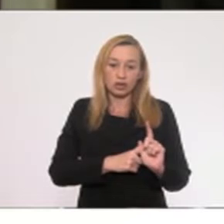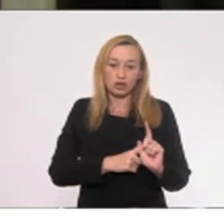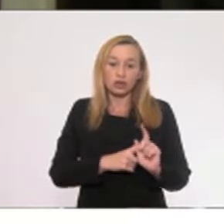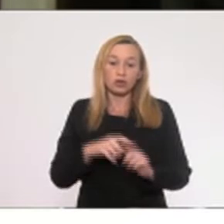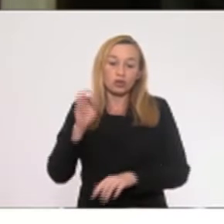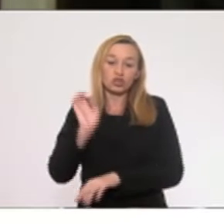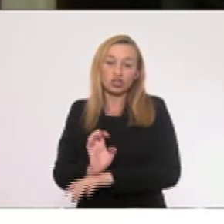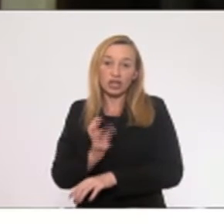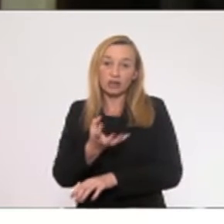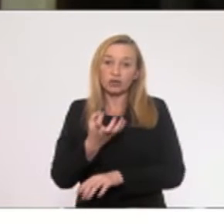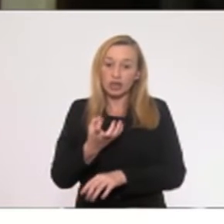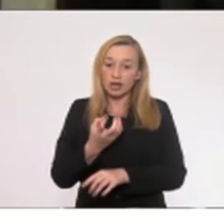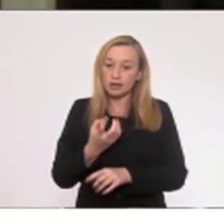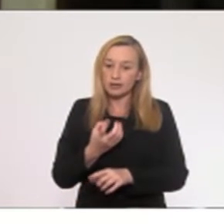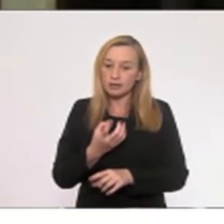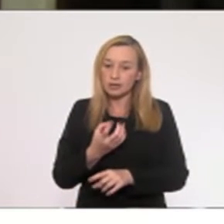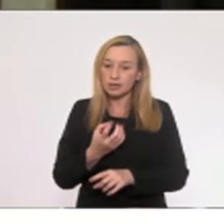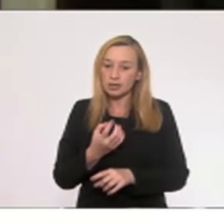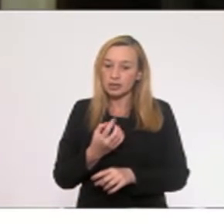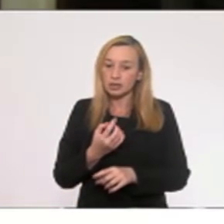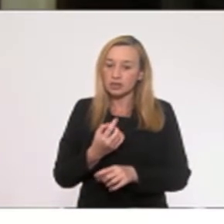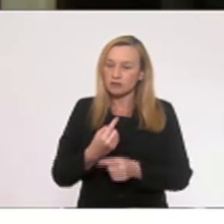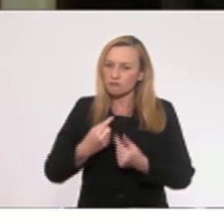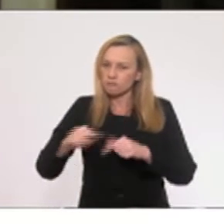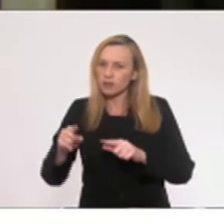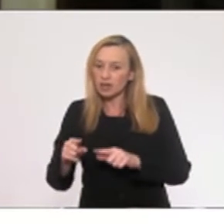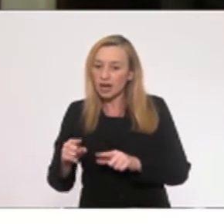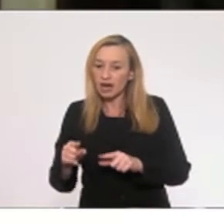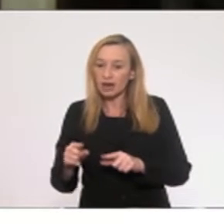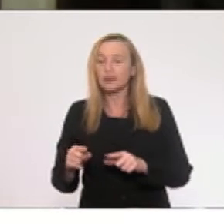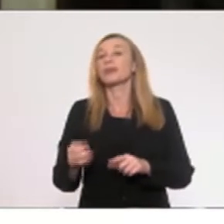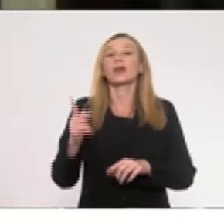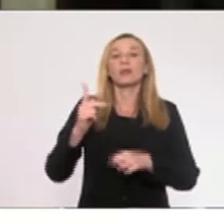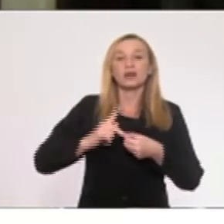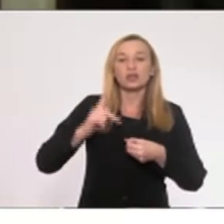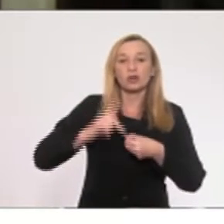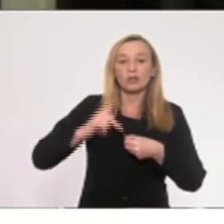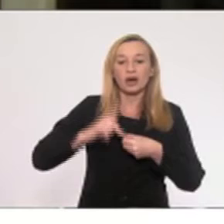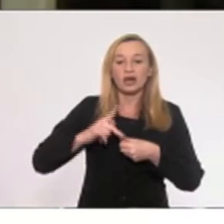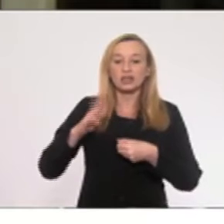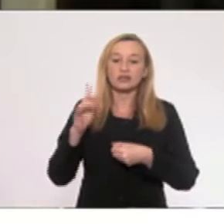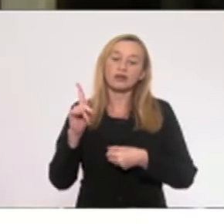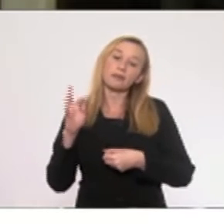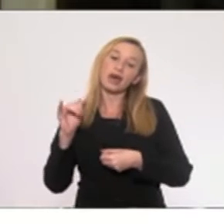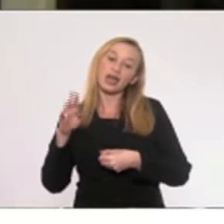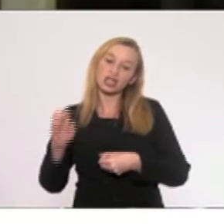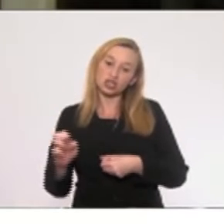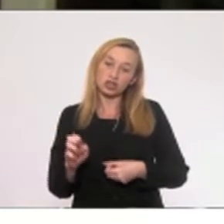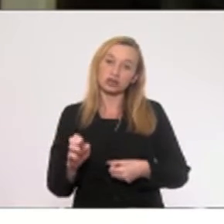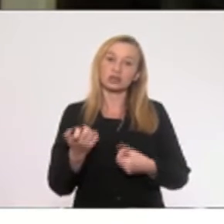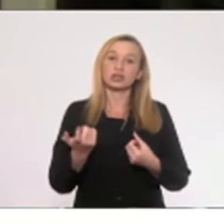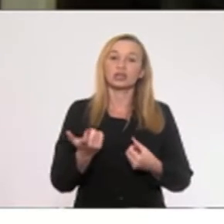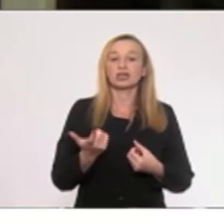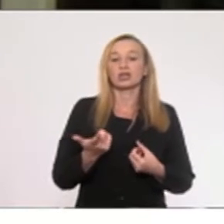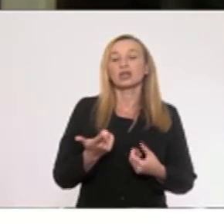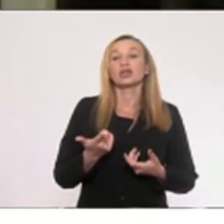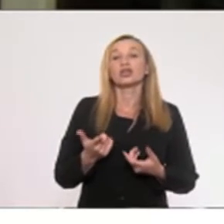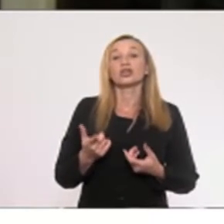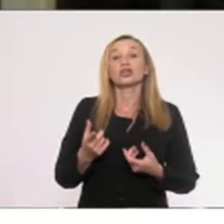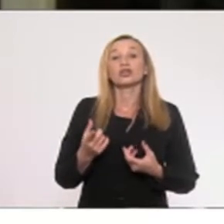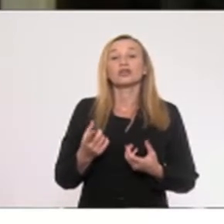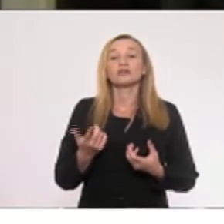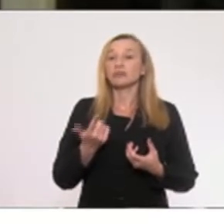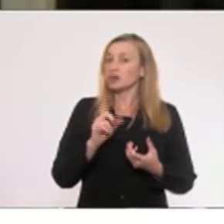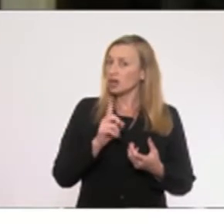da Petrobras, Não, de forma da nenhuma. Ambev, da CSN? Evidentemente que não. Perfeito, A gente está tratando